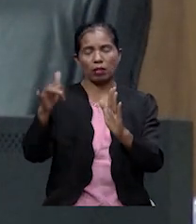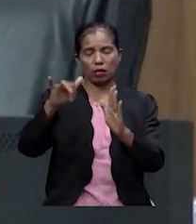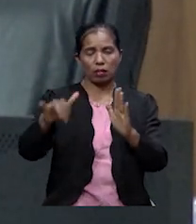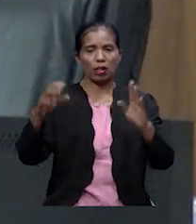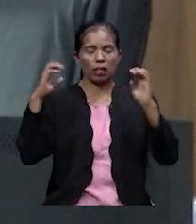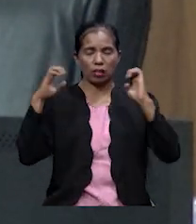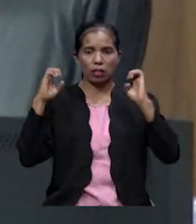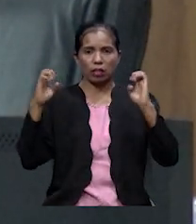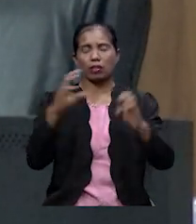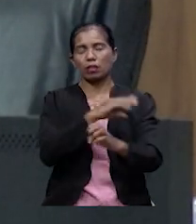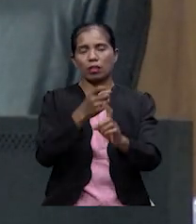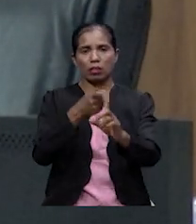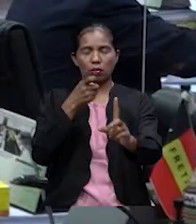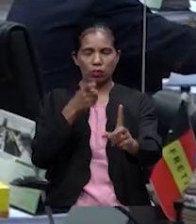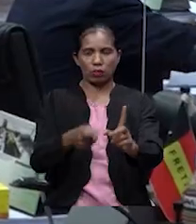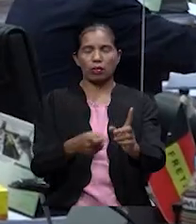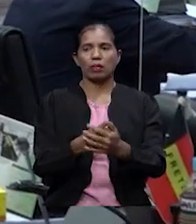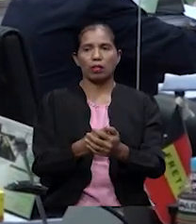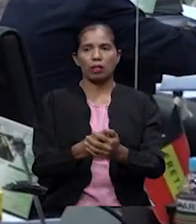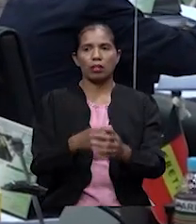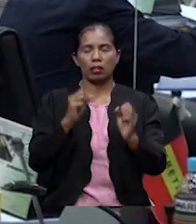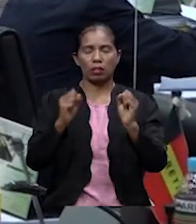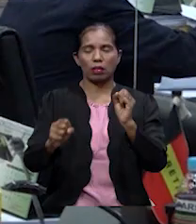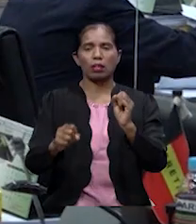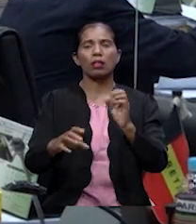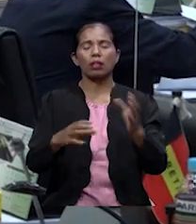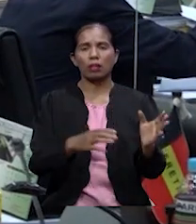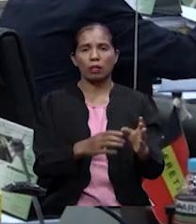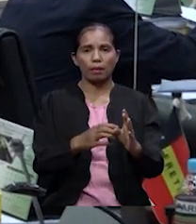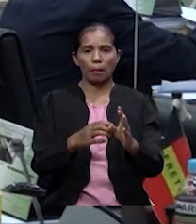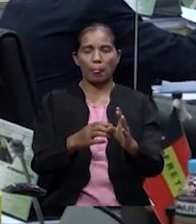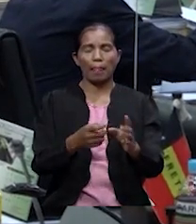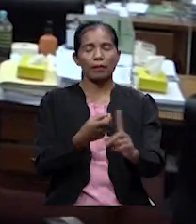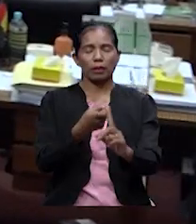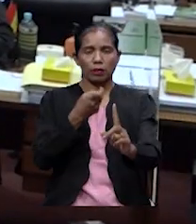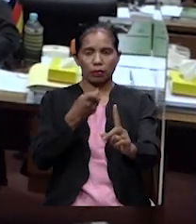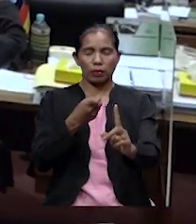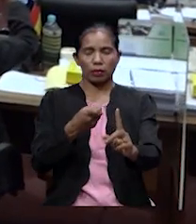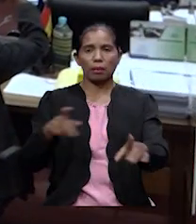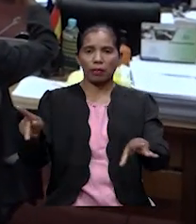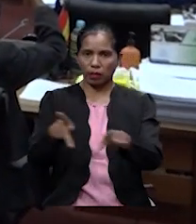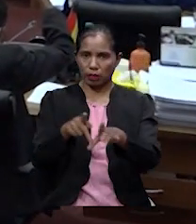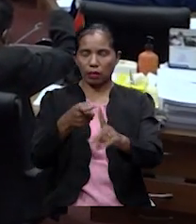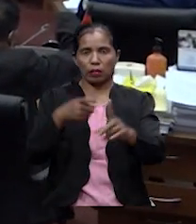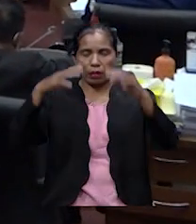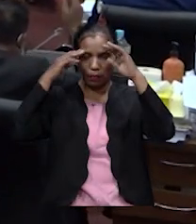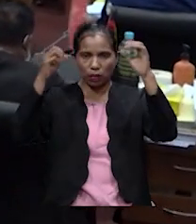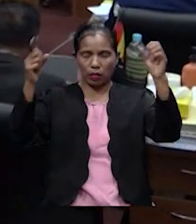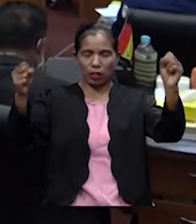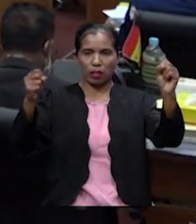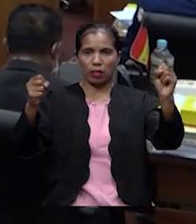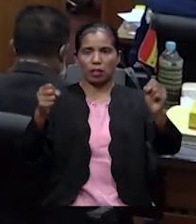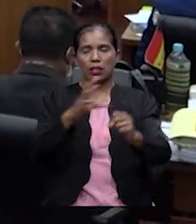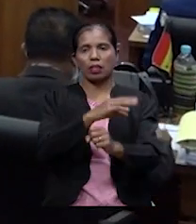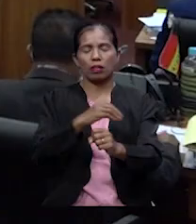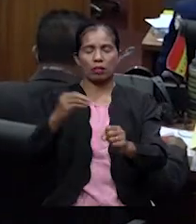husi nia magistratura influência, no nia competência específica sira ba intervenção no participação presidente república nian e